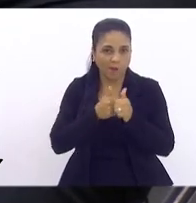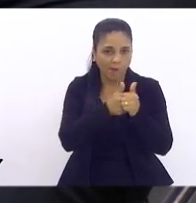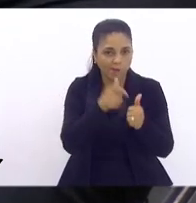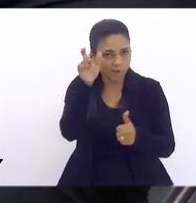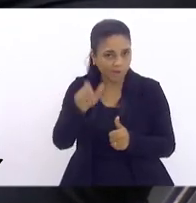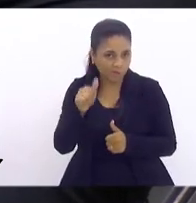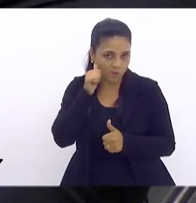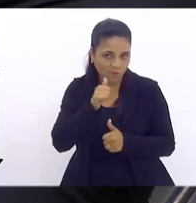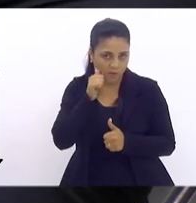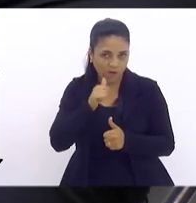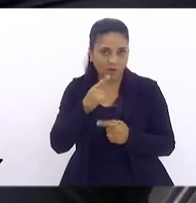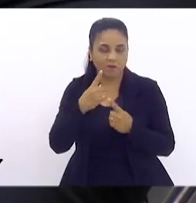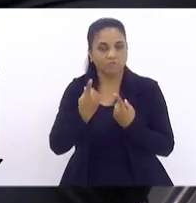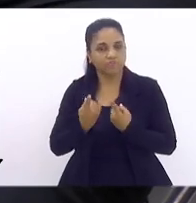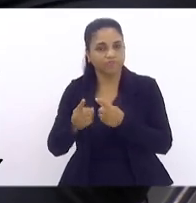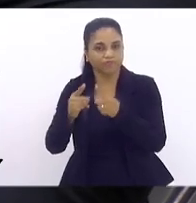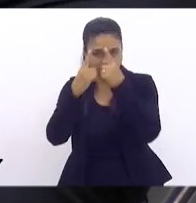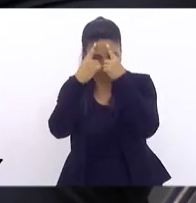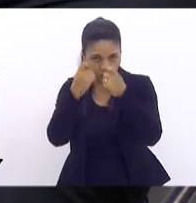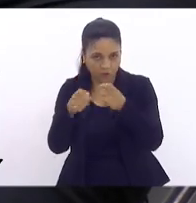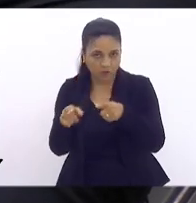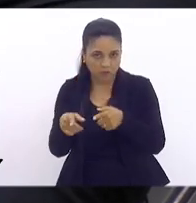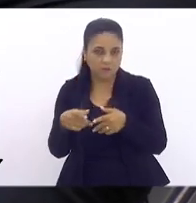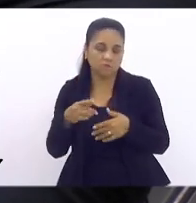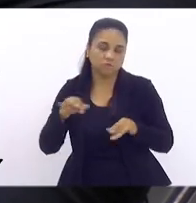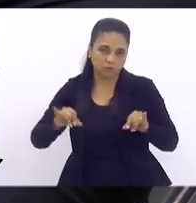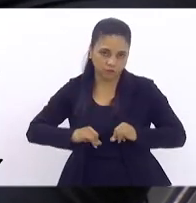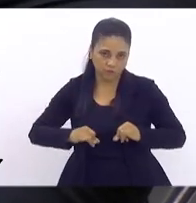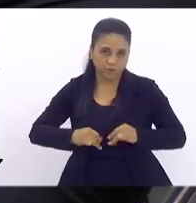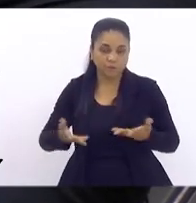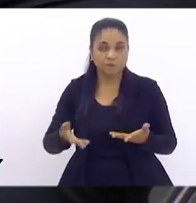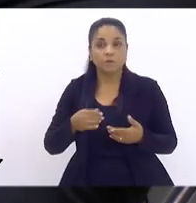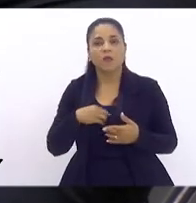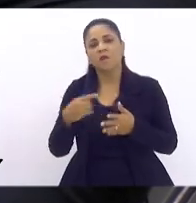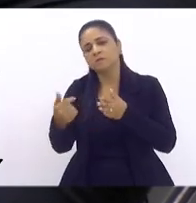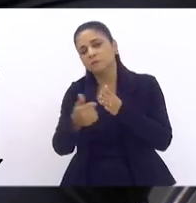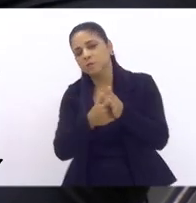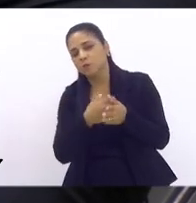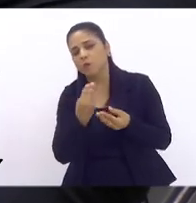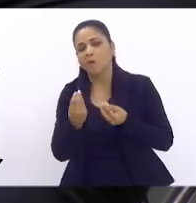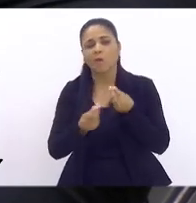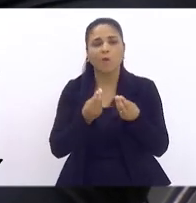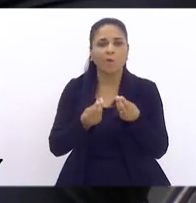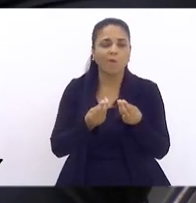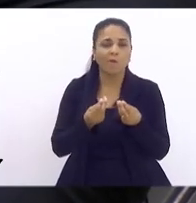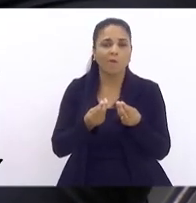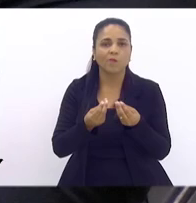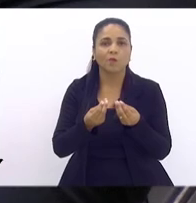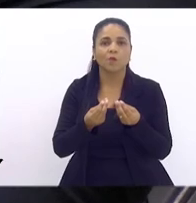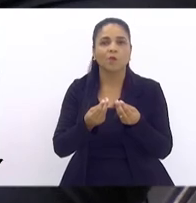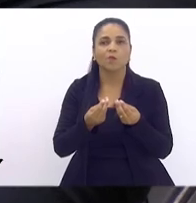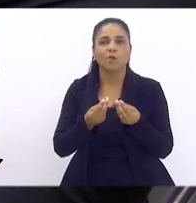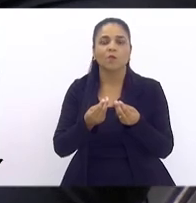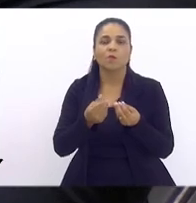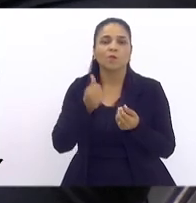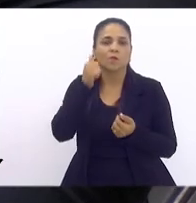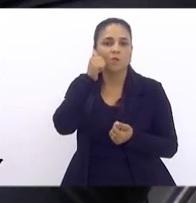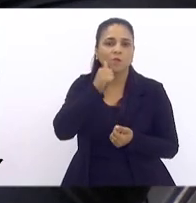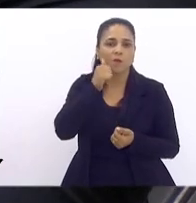e a especificamente vocês podem me perguntar mas qual caso fora do contexto